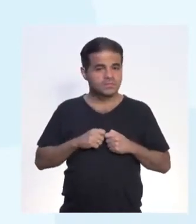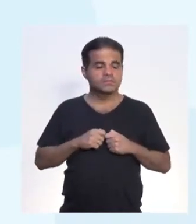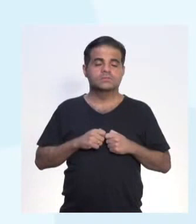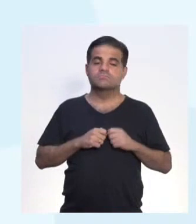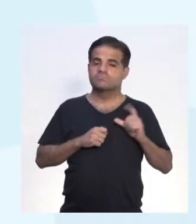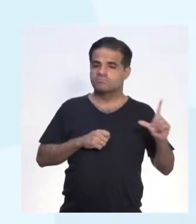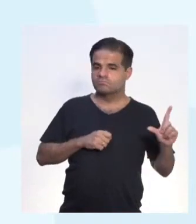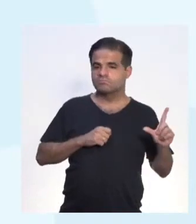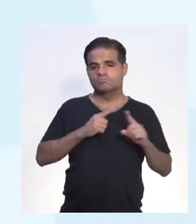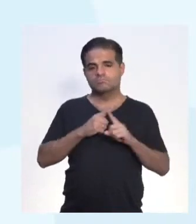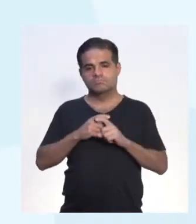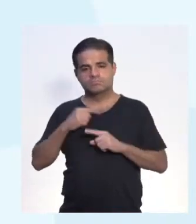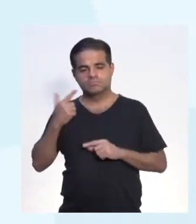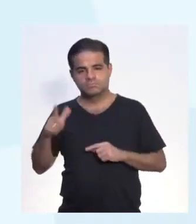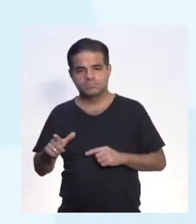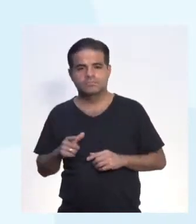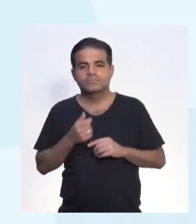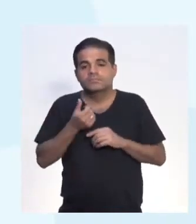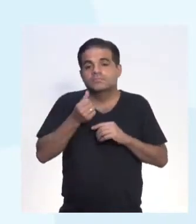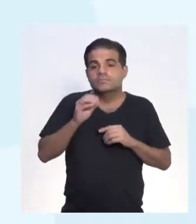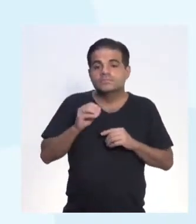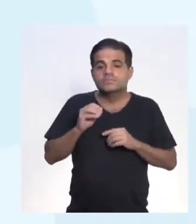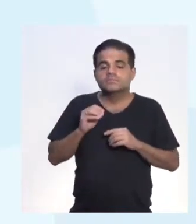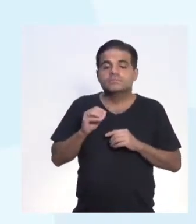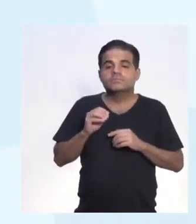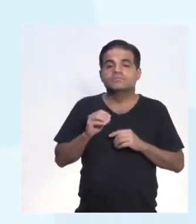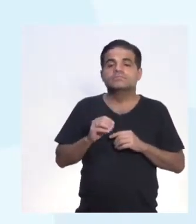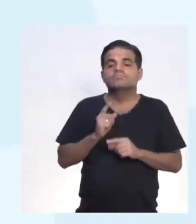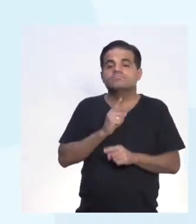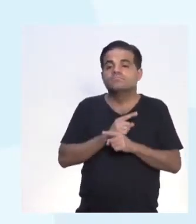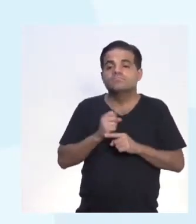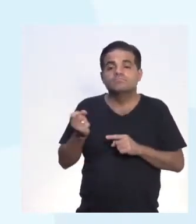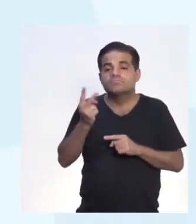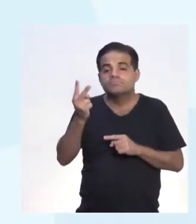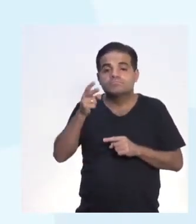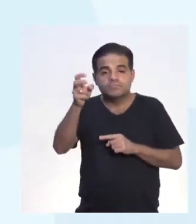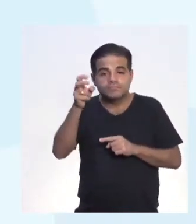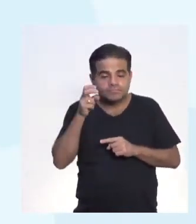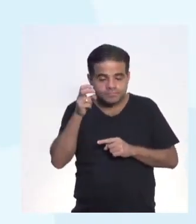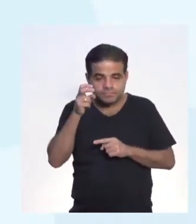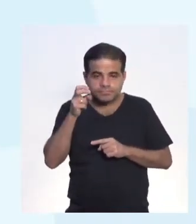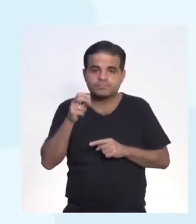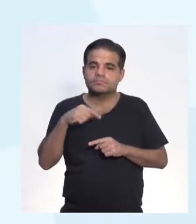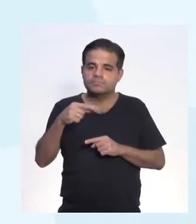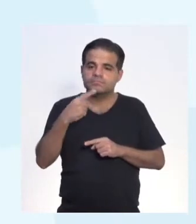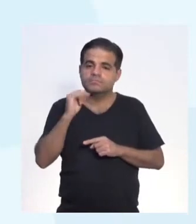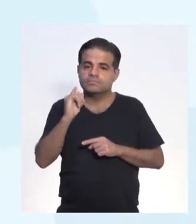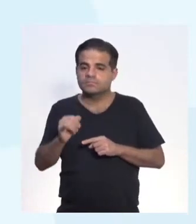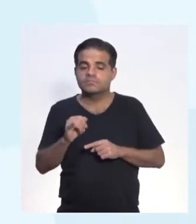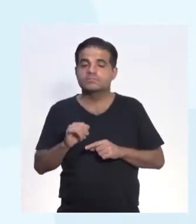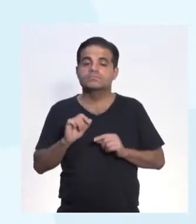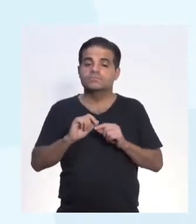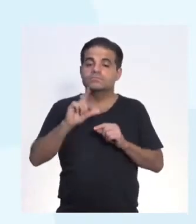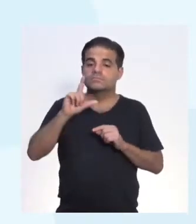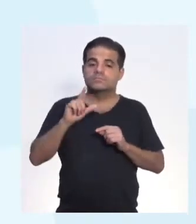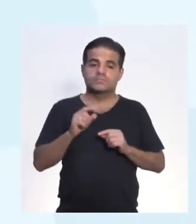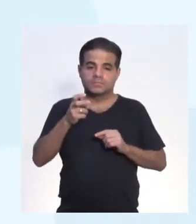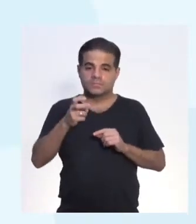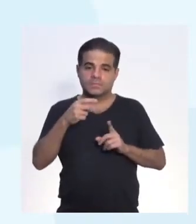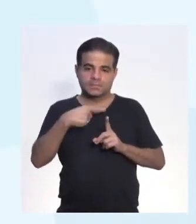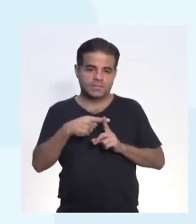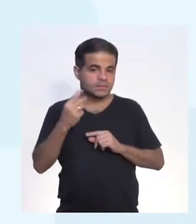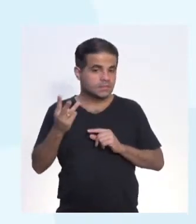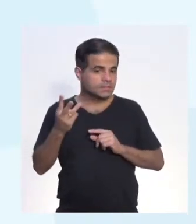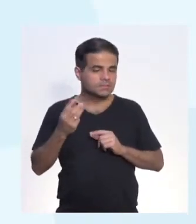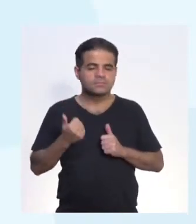medida de um lado vezes o outro, igual a 60, descobrir o valor do x, e aí falar qual é o lado maior, que é esse x mais 3,